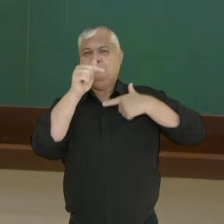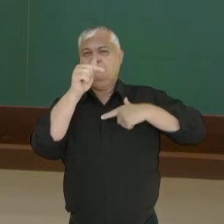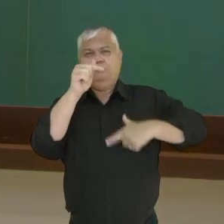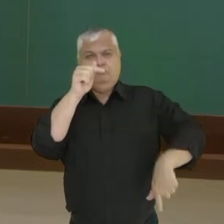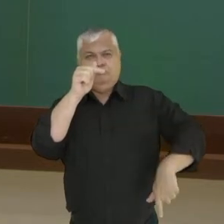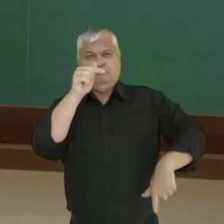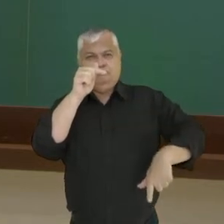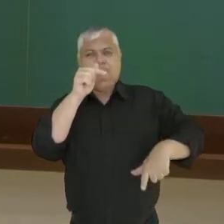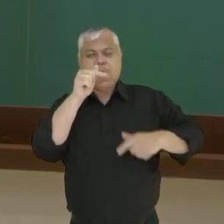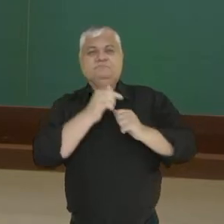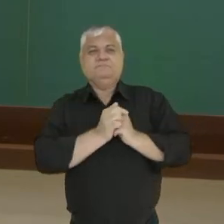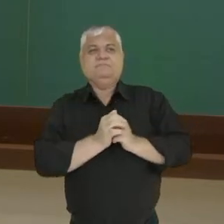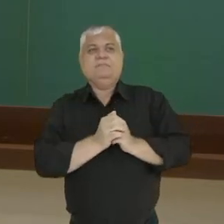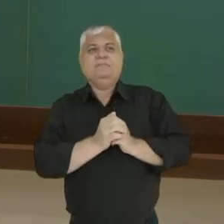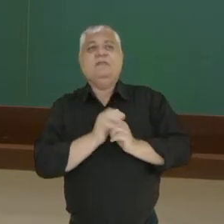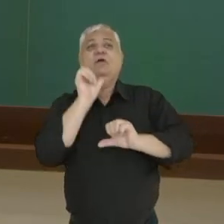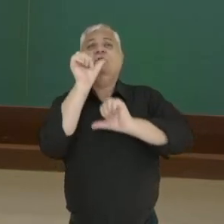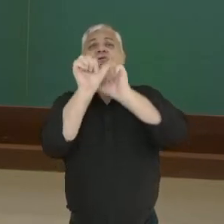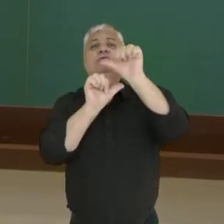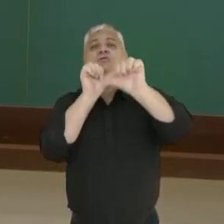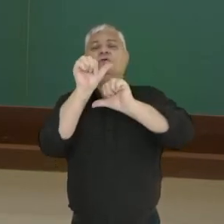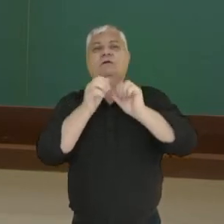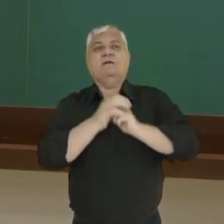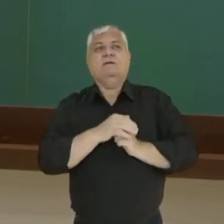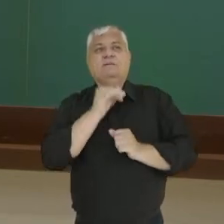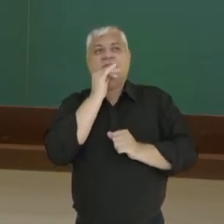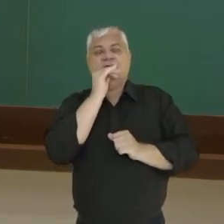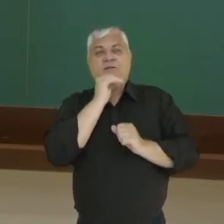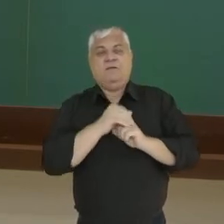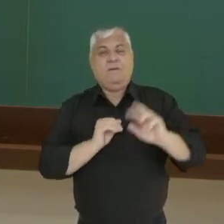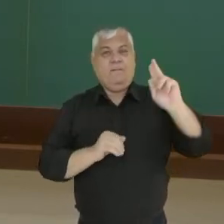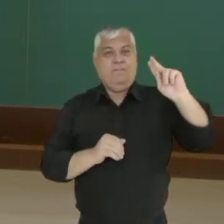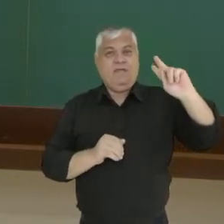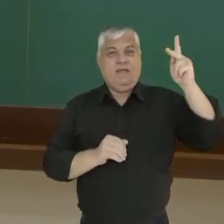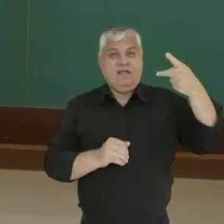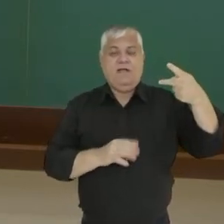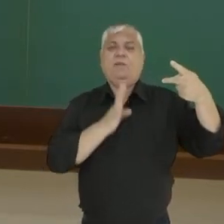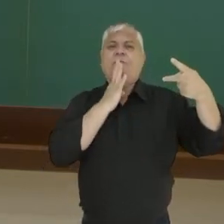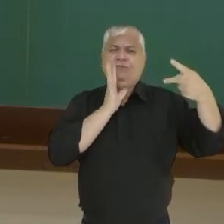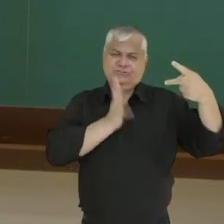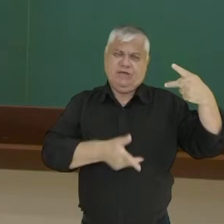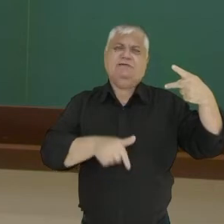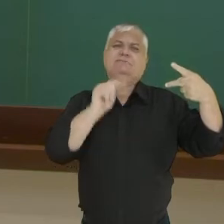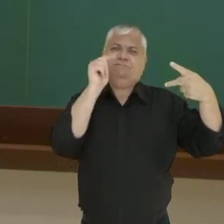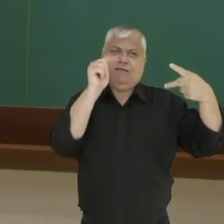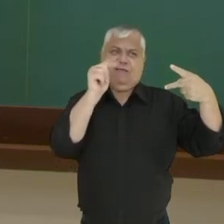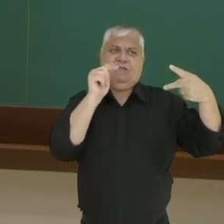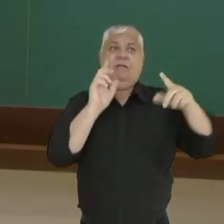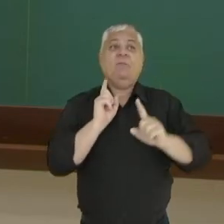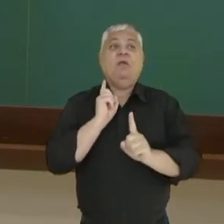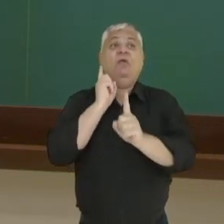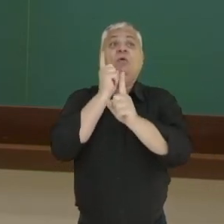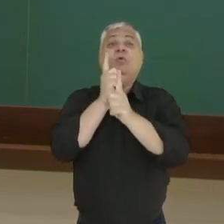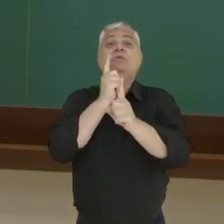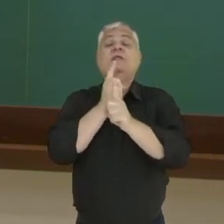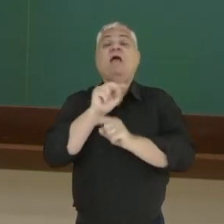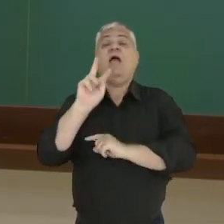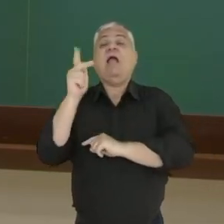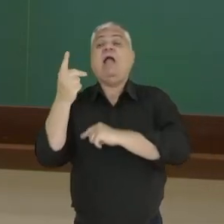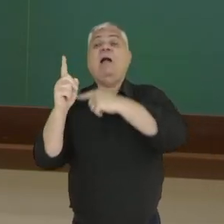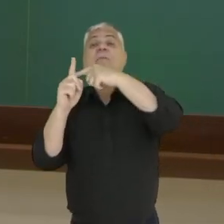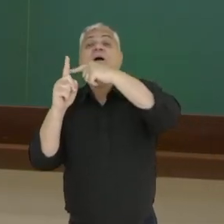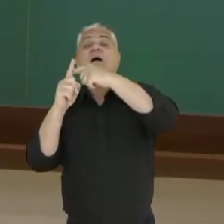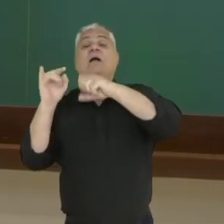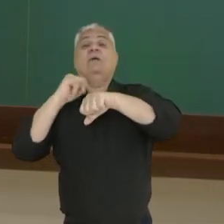7. Substituindo aqui na fórmula, eu conheço o pH da água e eu quero encontrar a quantidade de